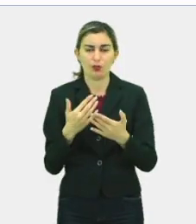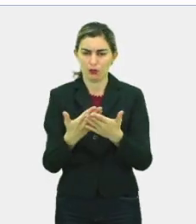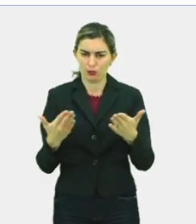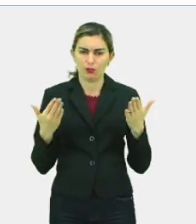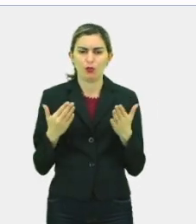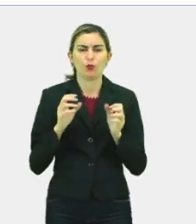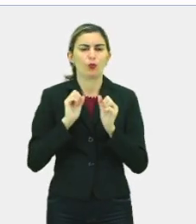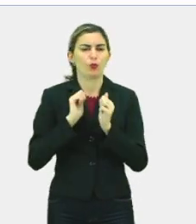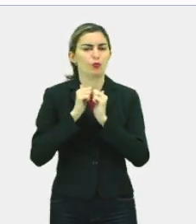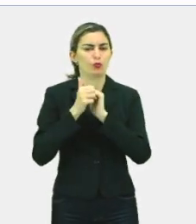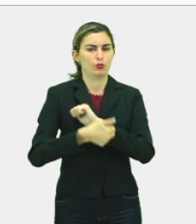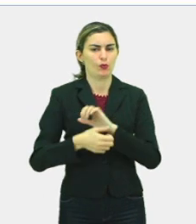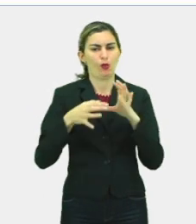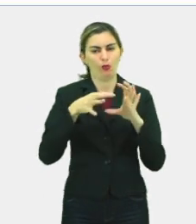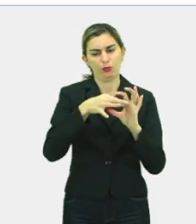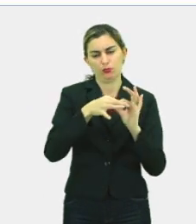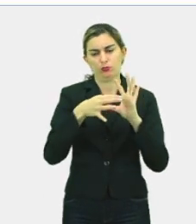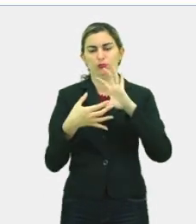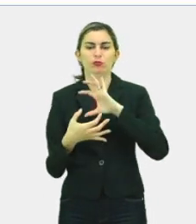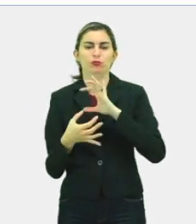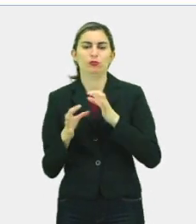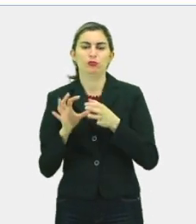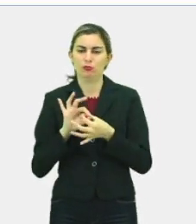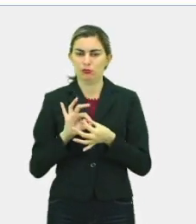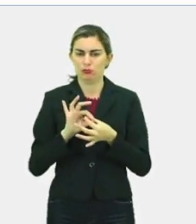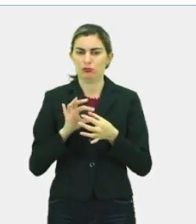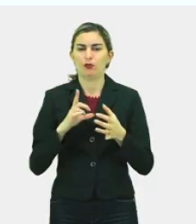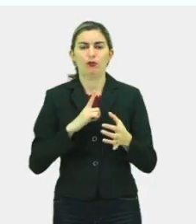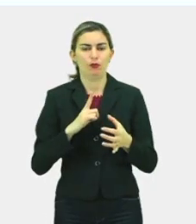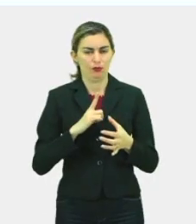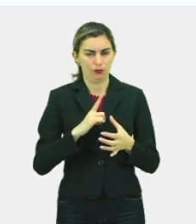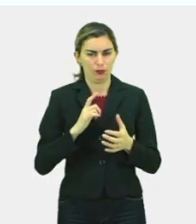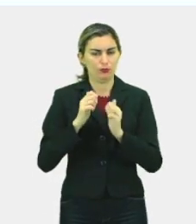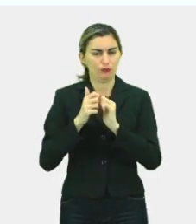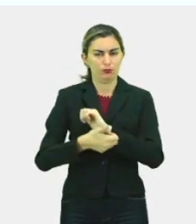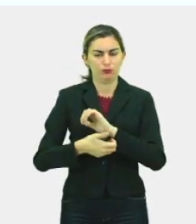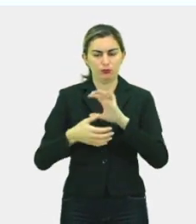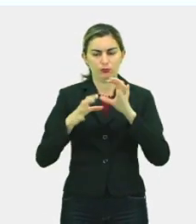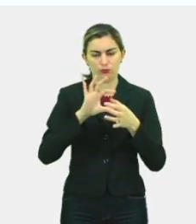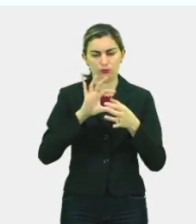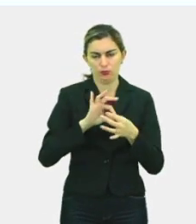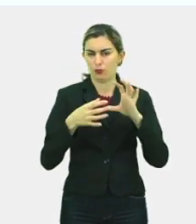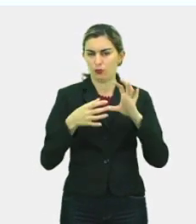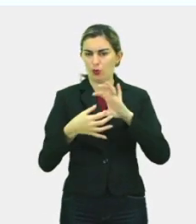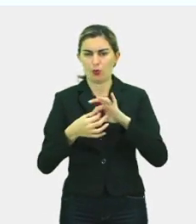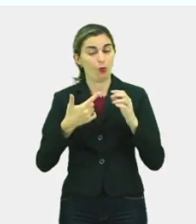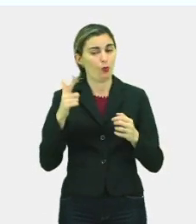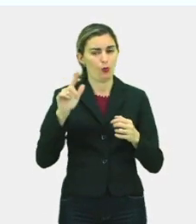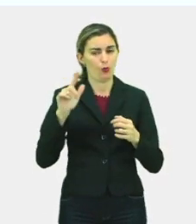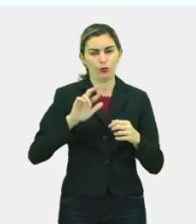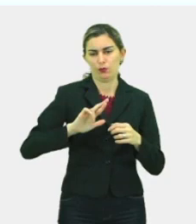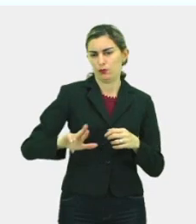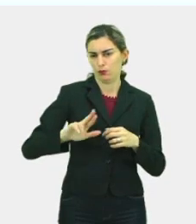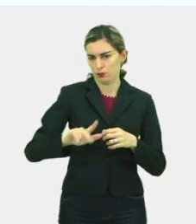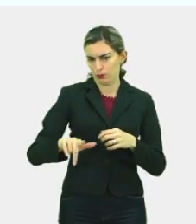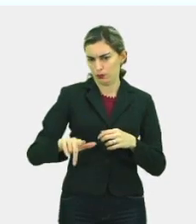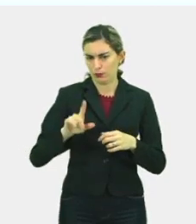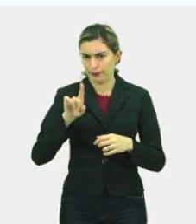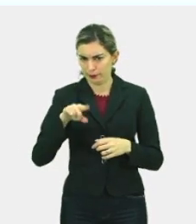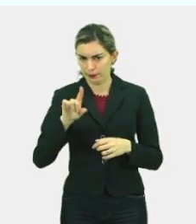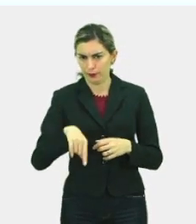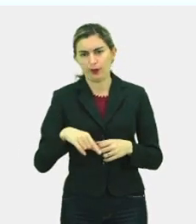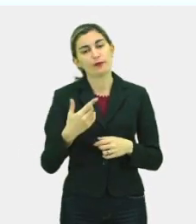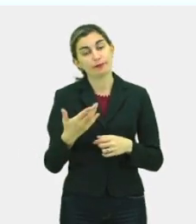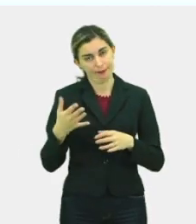E o que são esportes olímpicos? Como assim? Existem esportes que são olímpicos e outros que não são olímpicos, é isso mesmo,